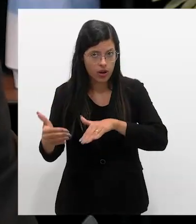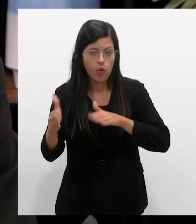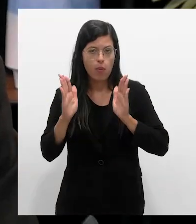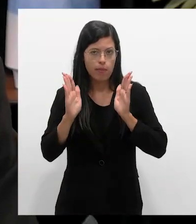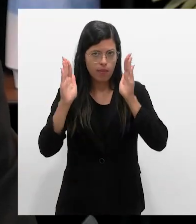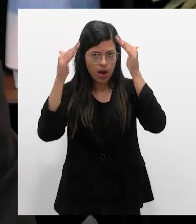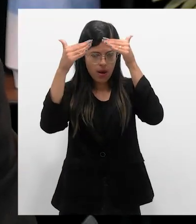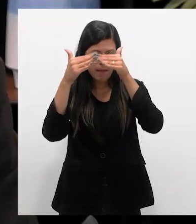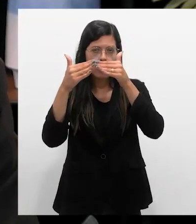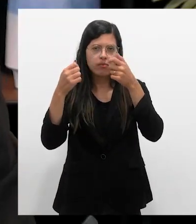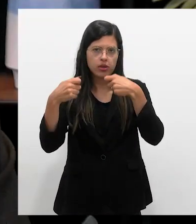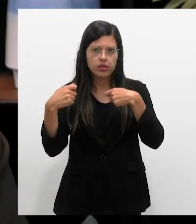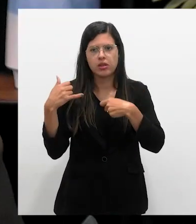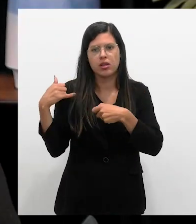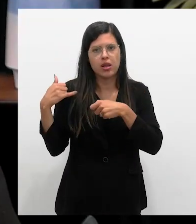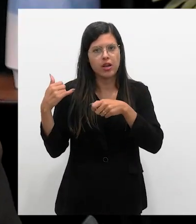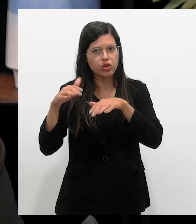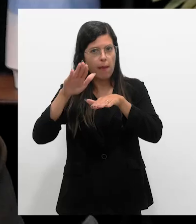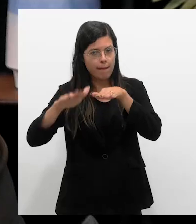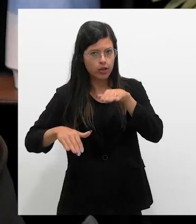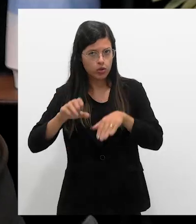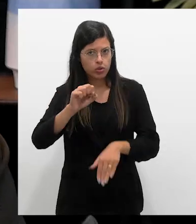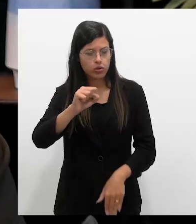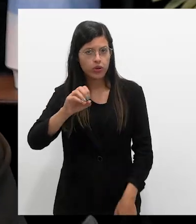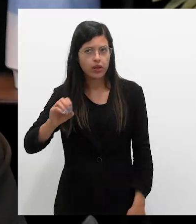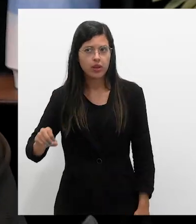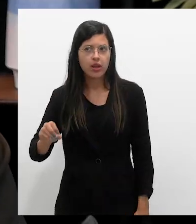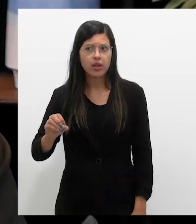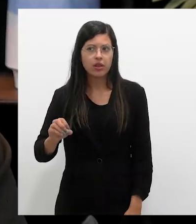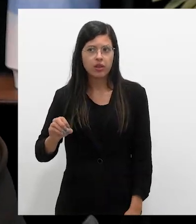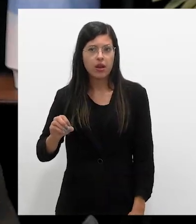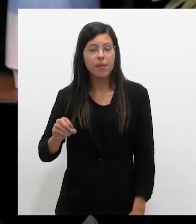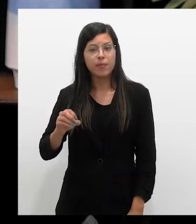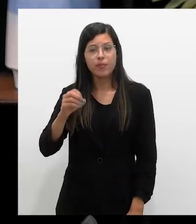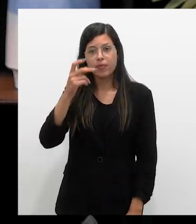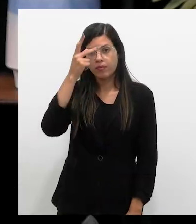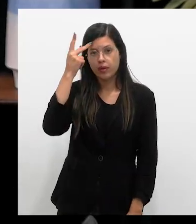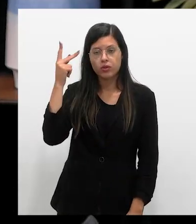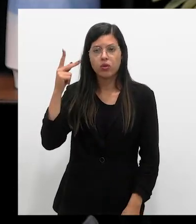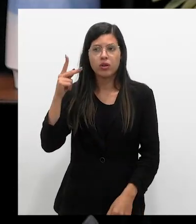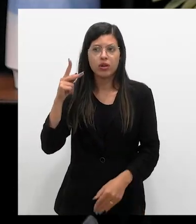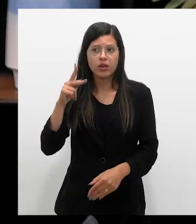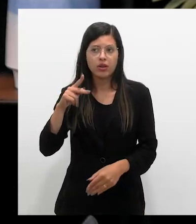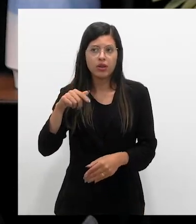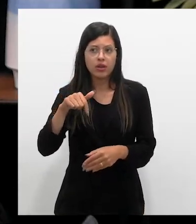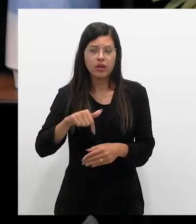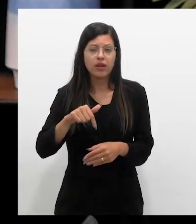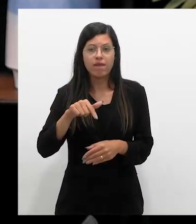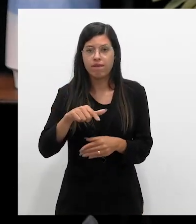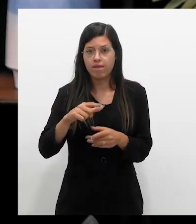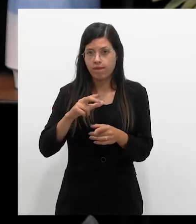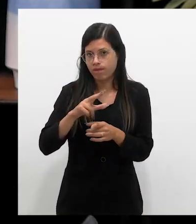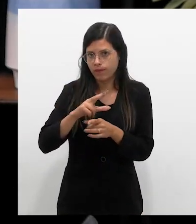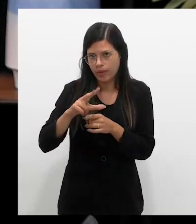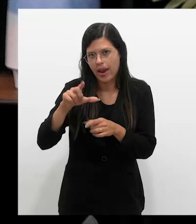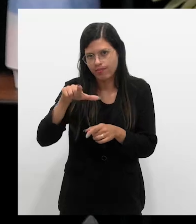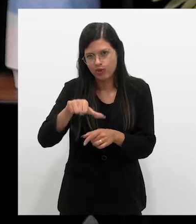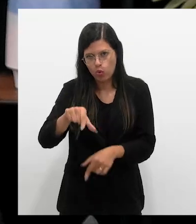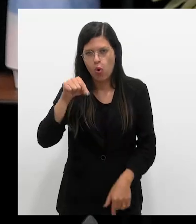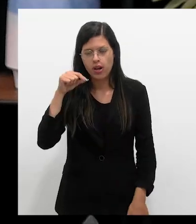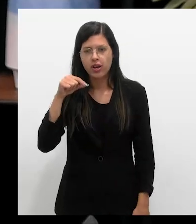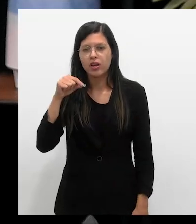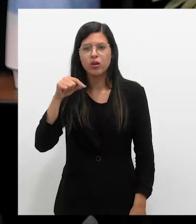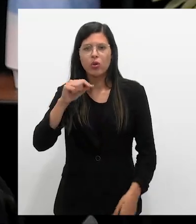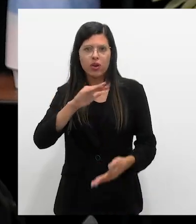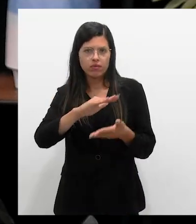ser eleitor. Na prática, aqueles que são eleitos são retirados do conjunto dos cardeais. Mas,